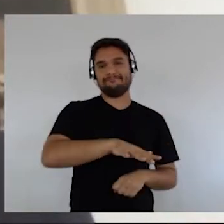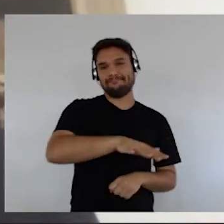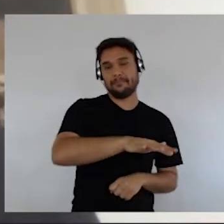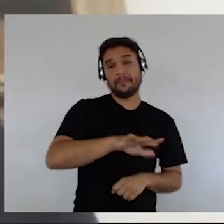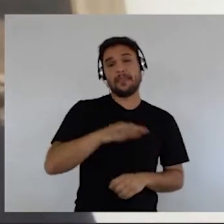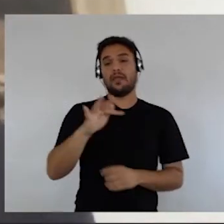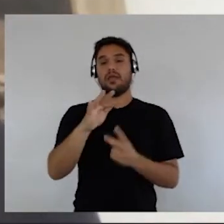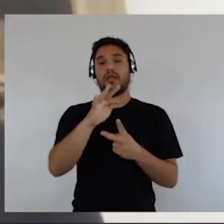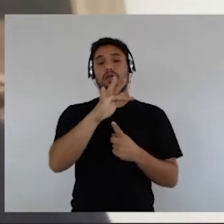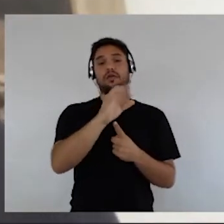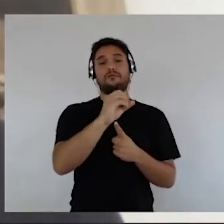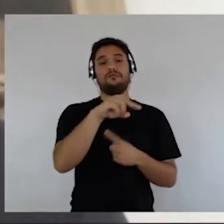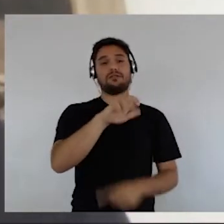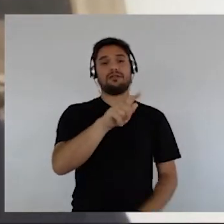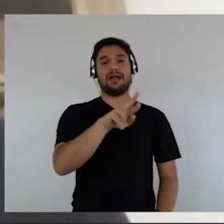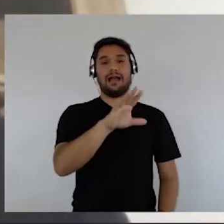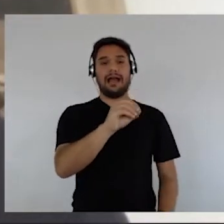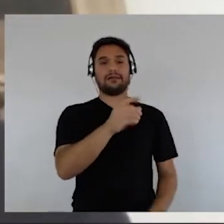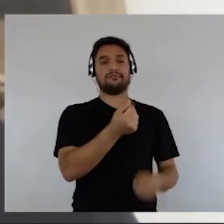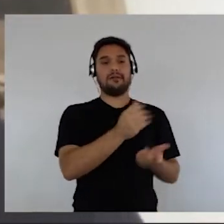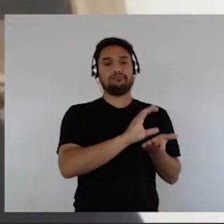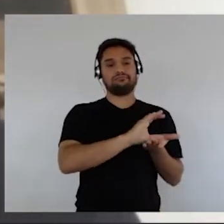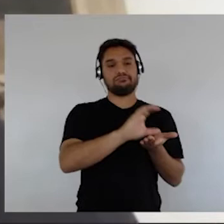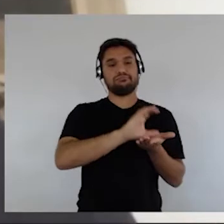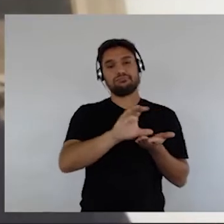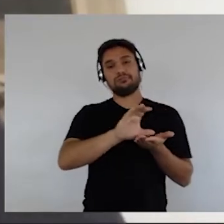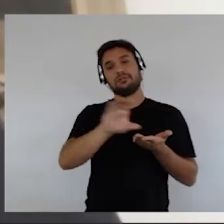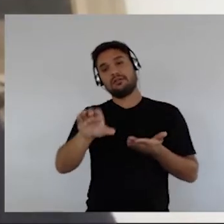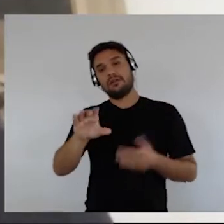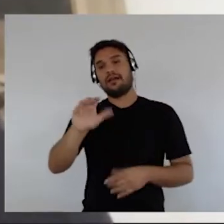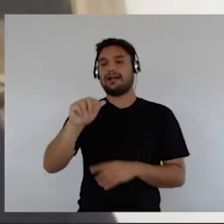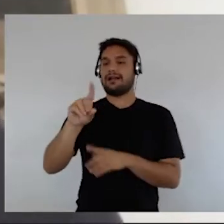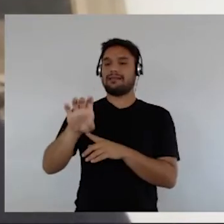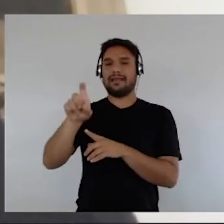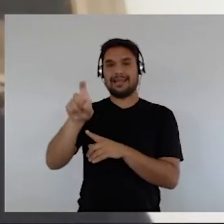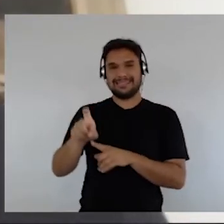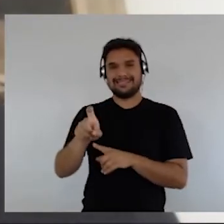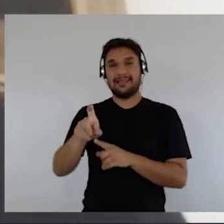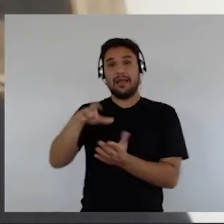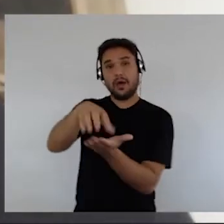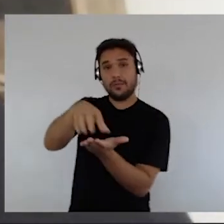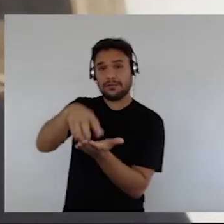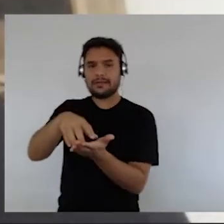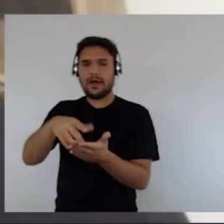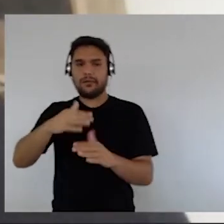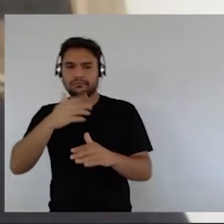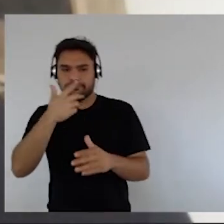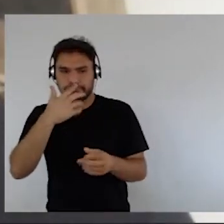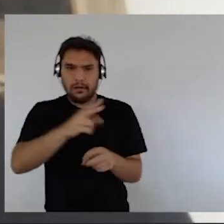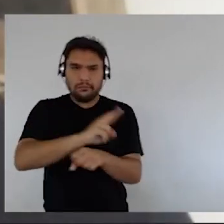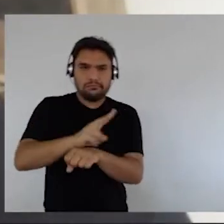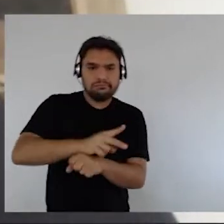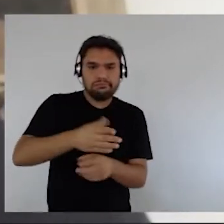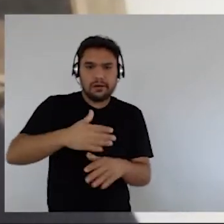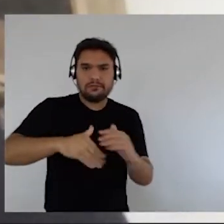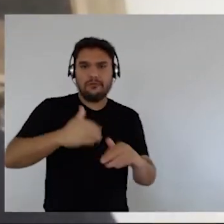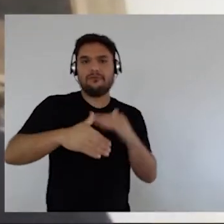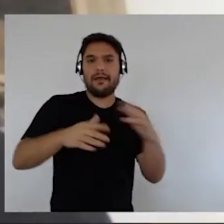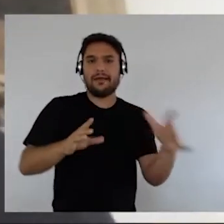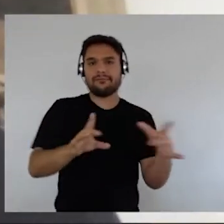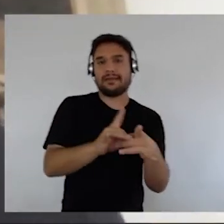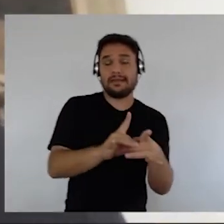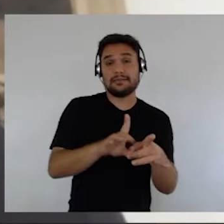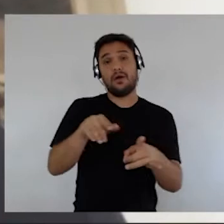O FONIAGRO deve repassar para as CADEX, que são as comissões para acompanhamento, desenvolvimento e conciliação da integração,